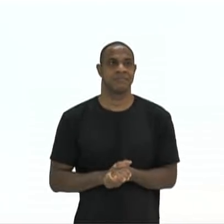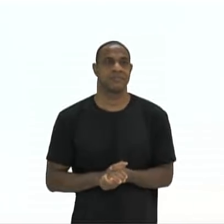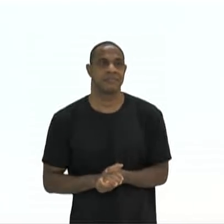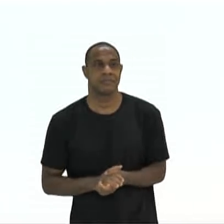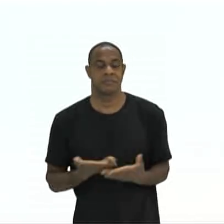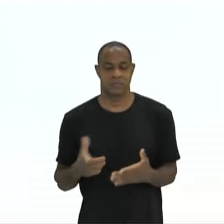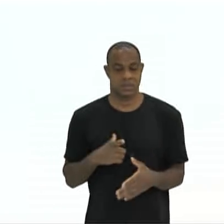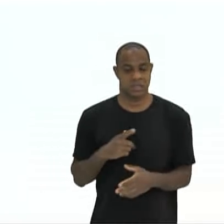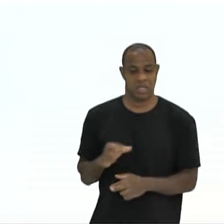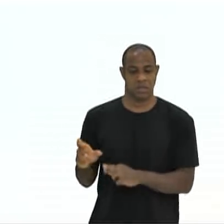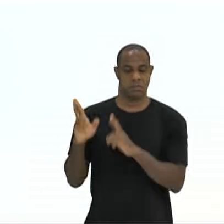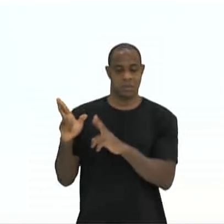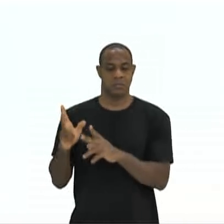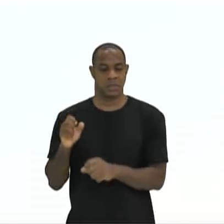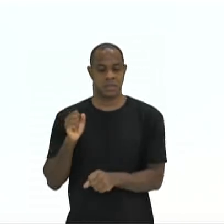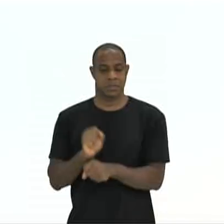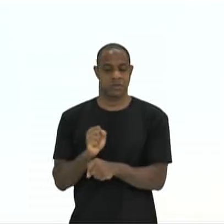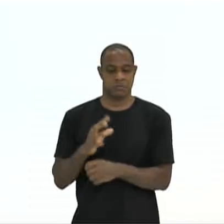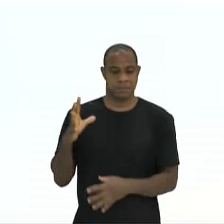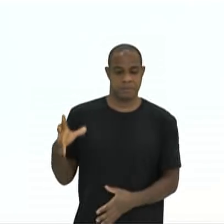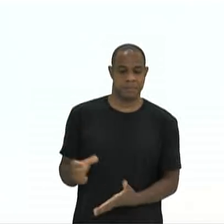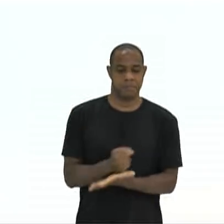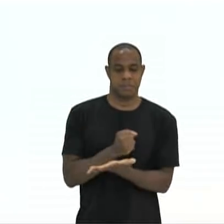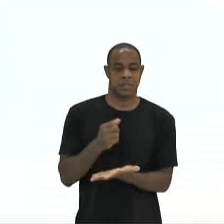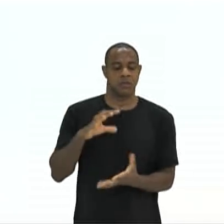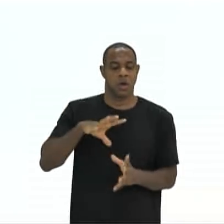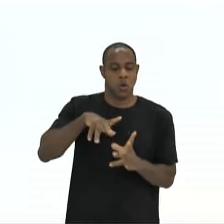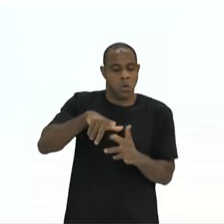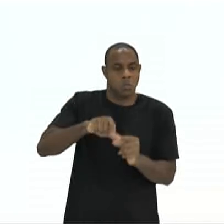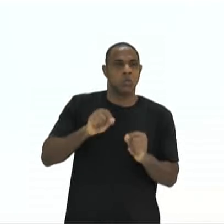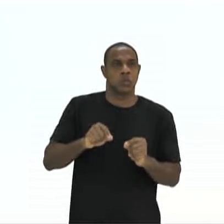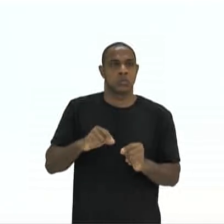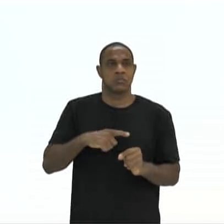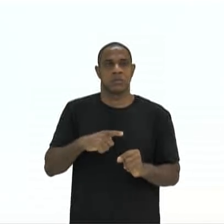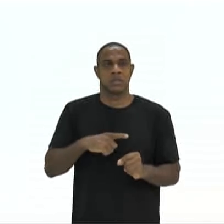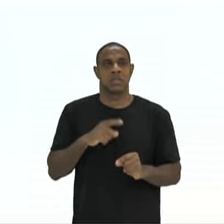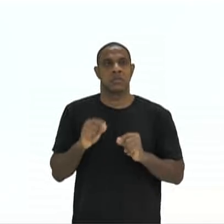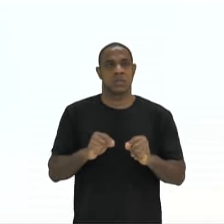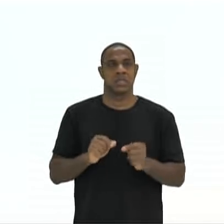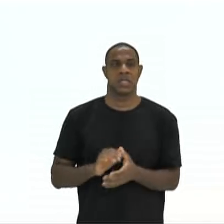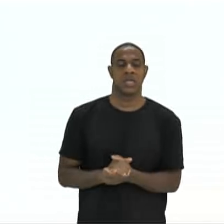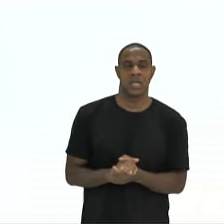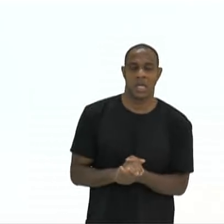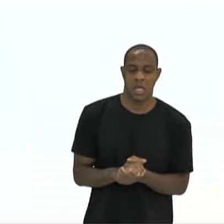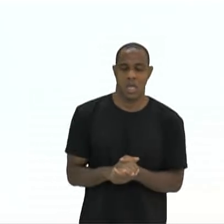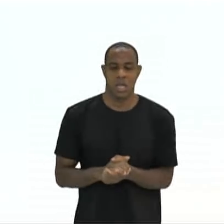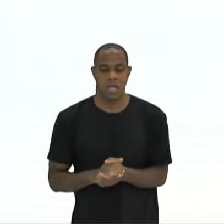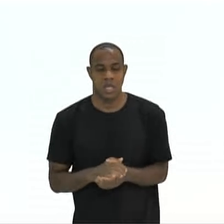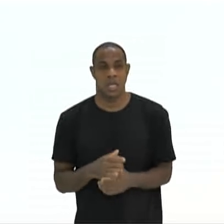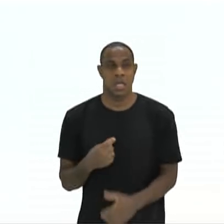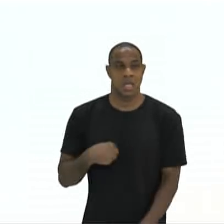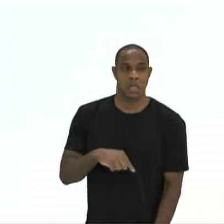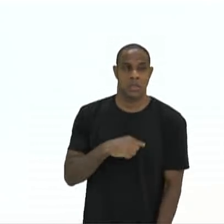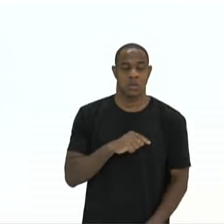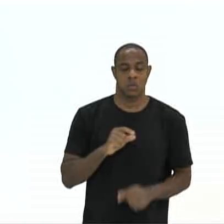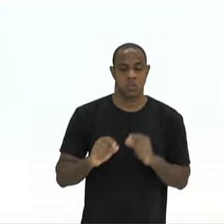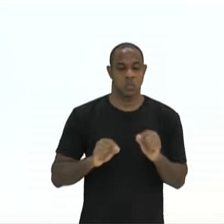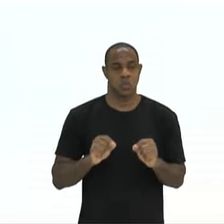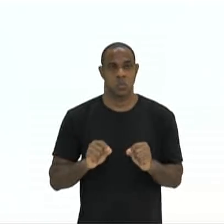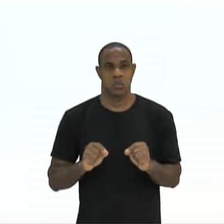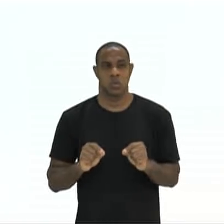A esperança de salvar nosso mundo cai sobre os ombros de uma aliança improvável. Cade Yeager,